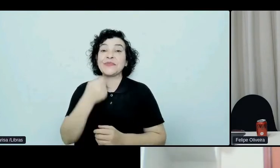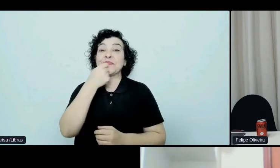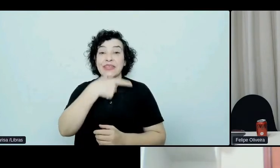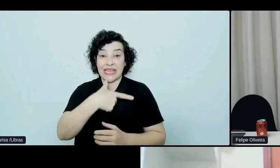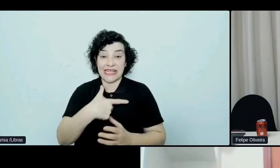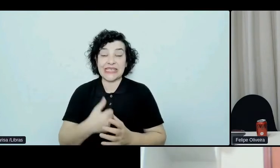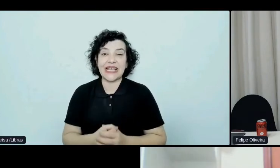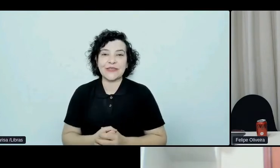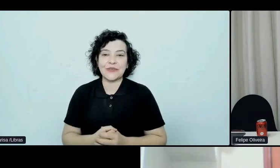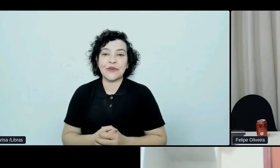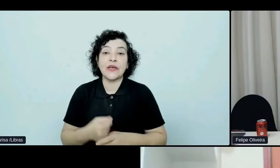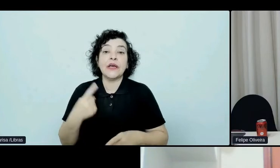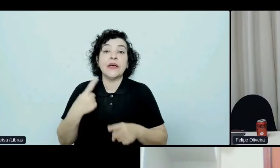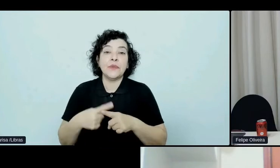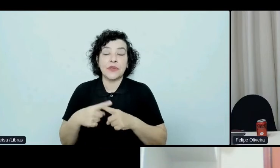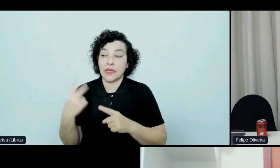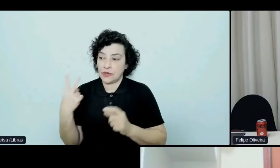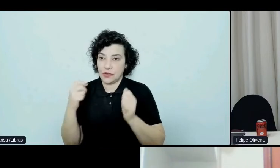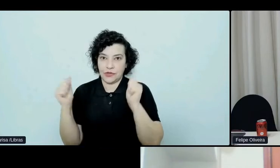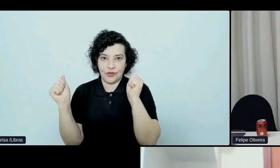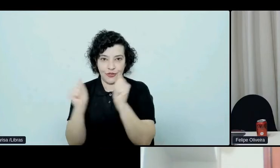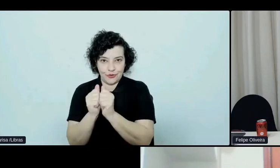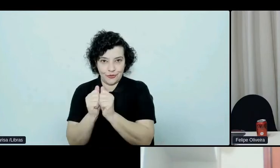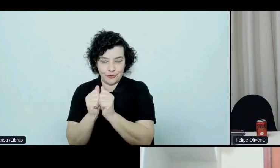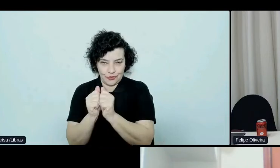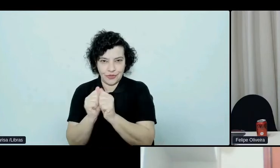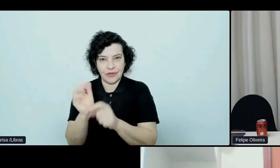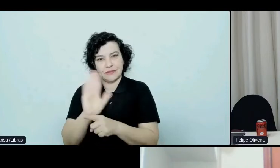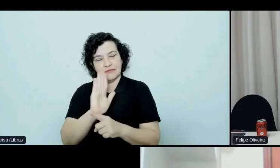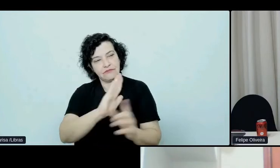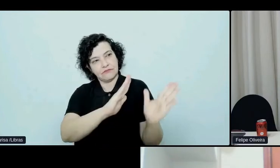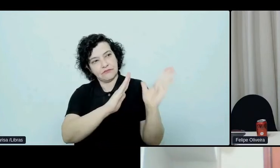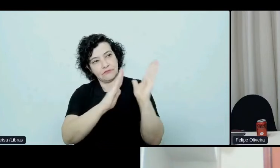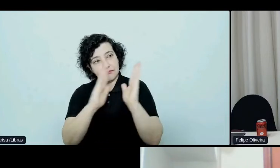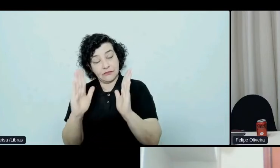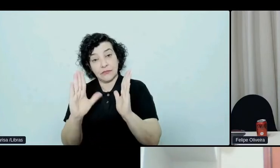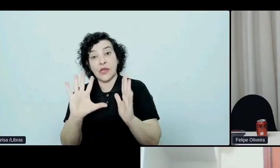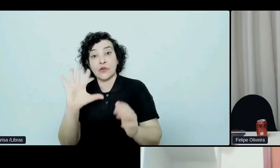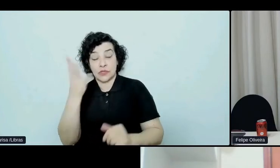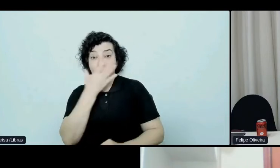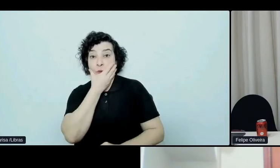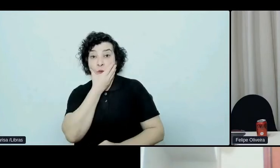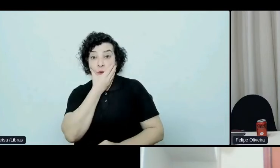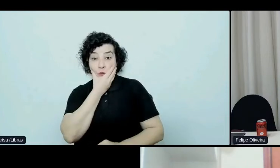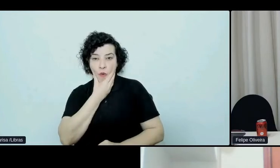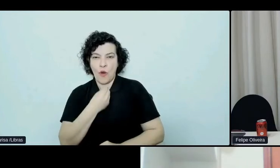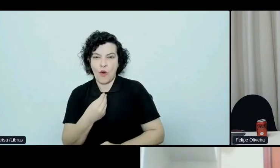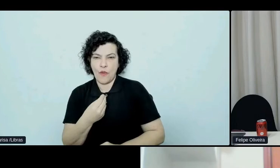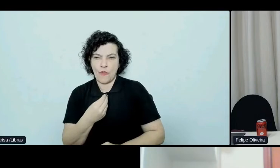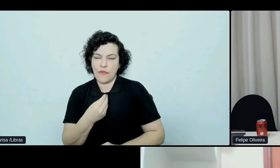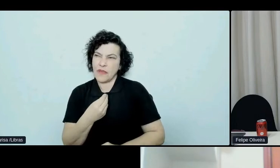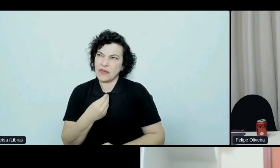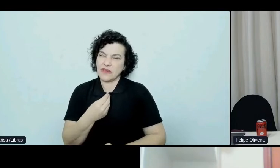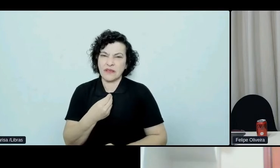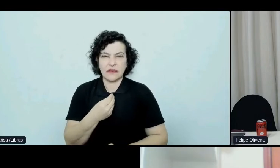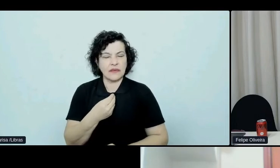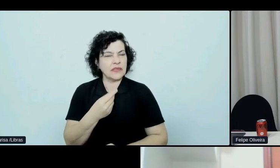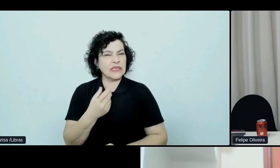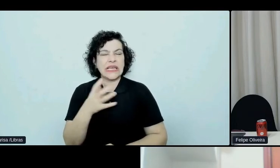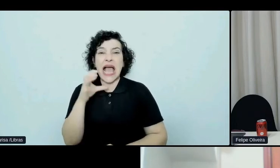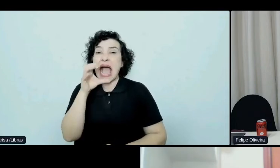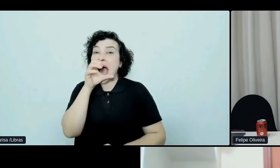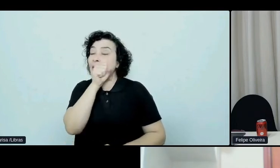a série Amor no Espectro. Isso. Onde... Seu sorriso já me conhece. Todo mundo que acha que